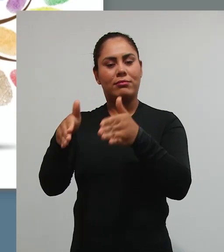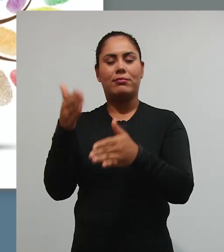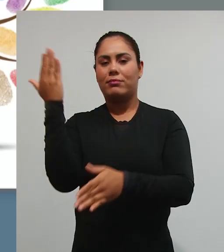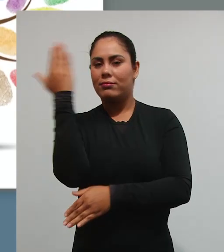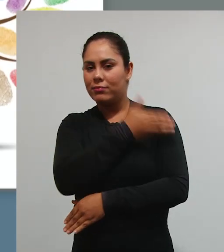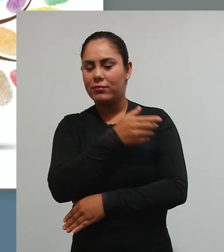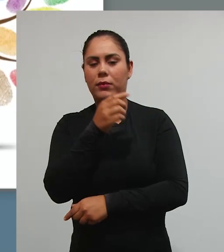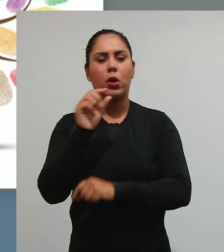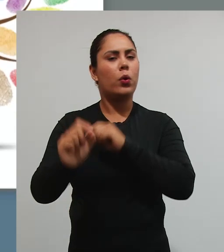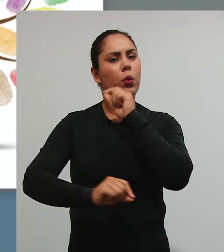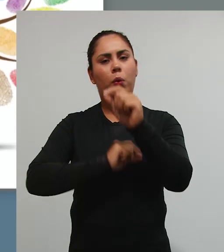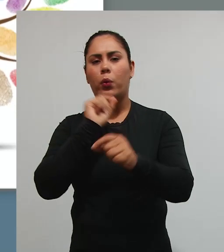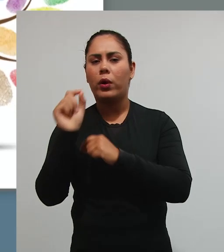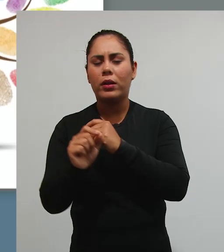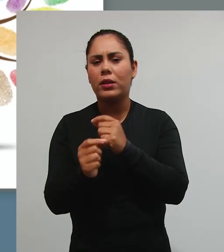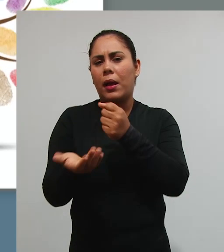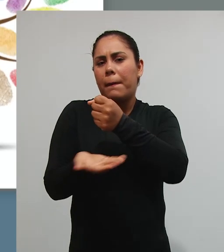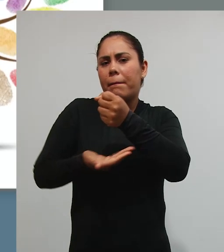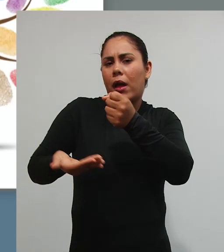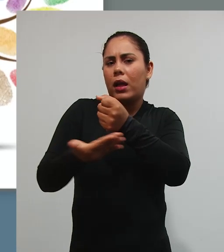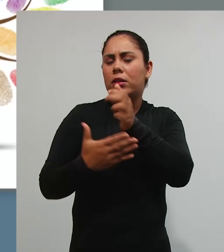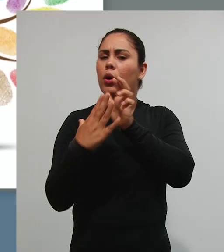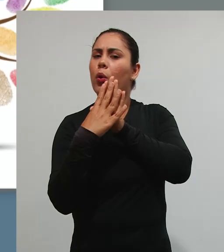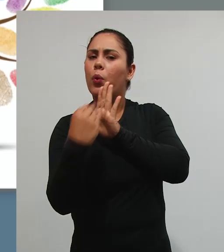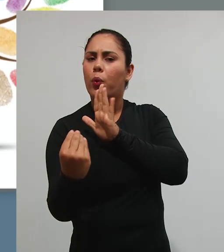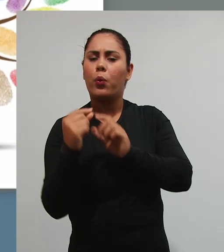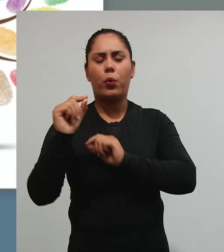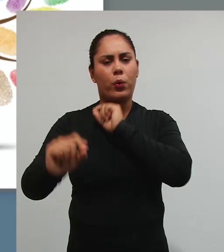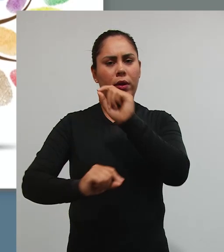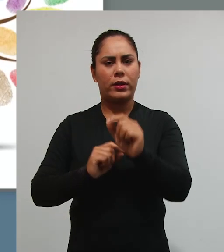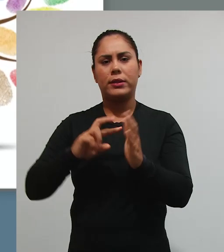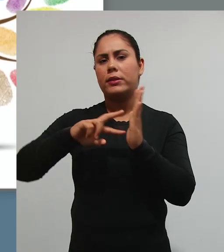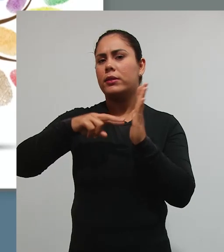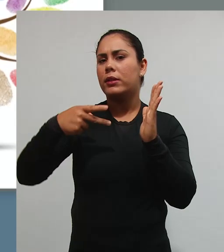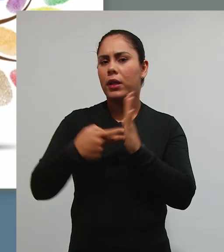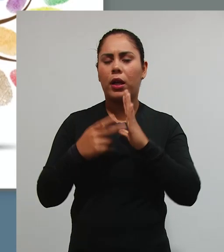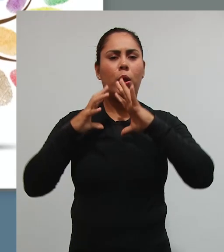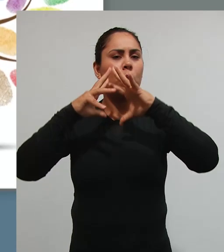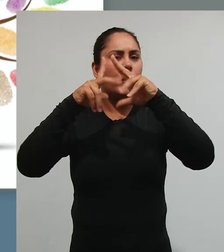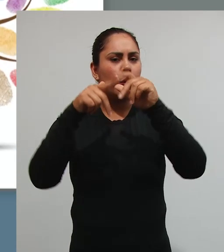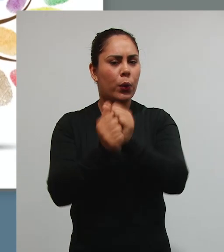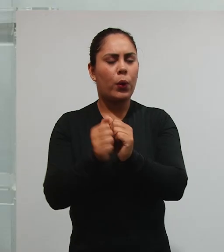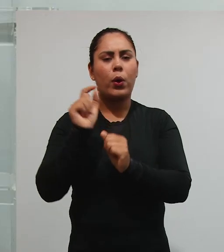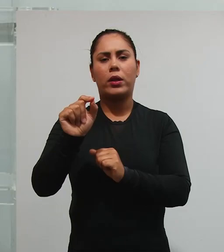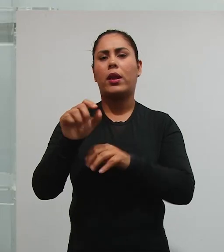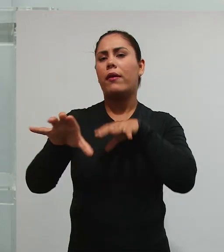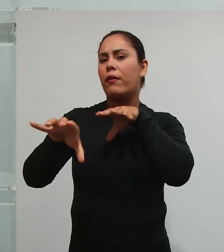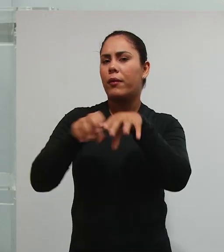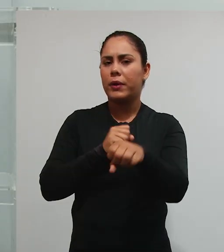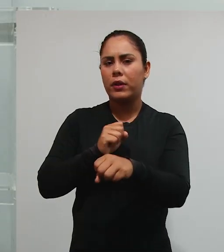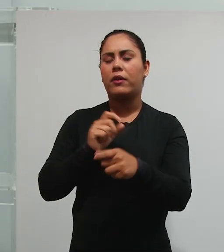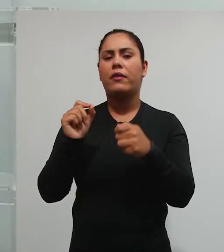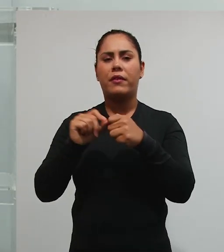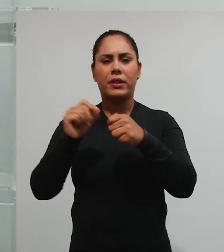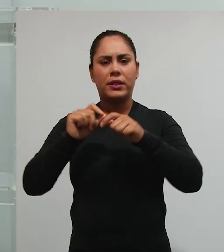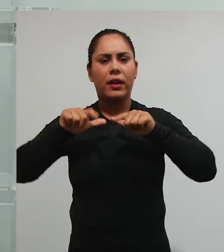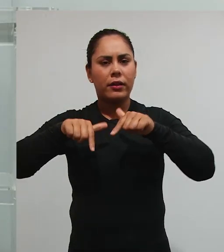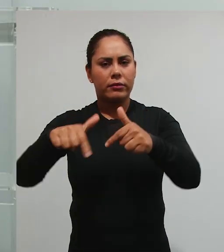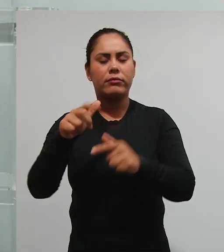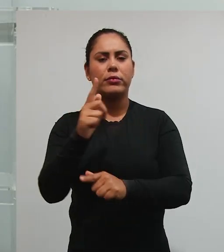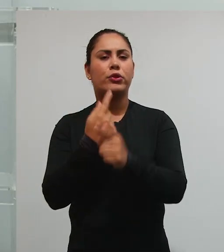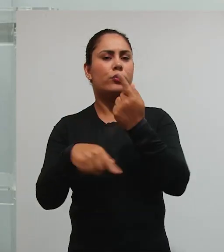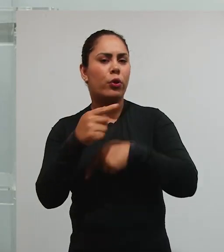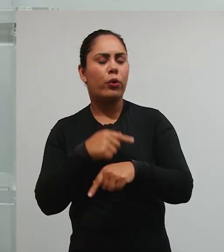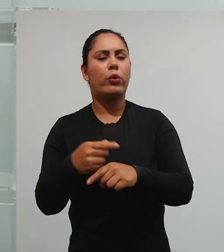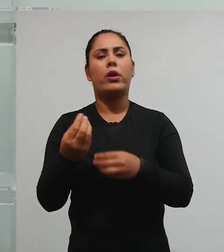de evidências. O que é se baseiem na coleta de evidências? Significa que toda formação que você for fazer enquanto